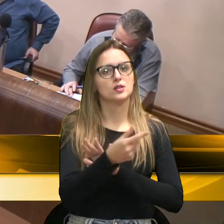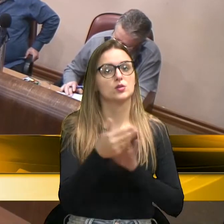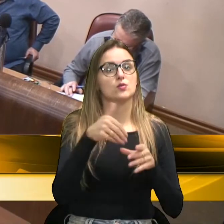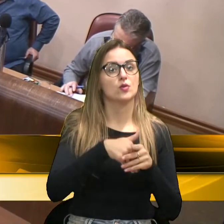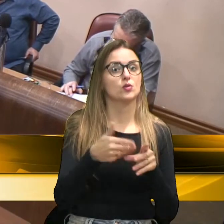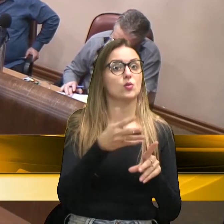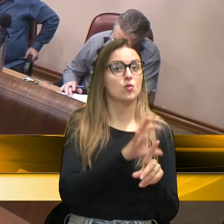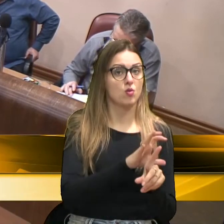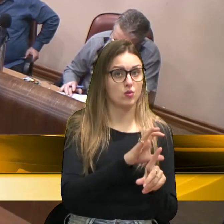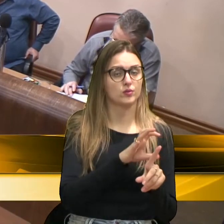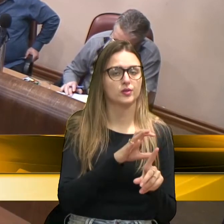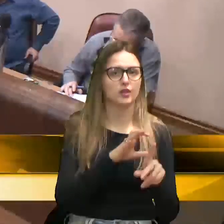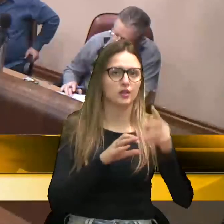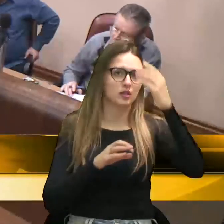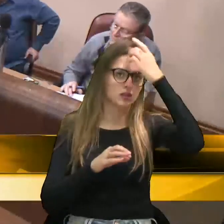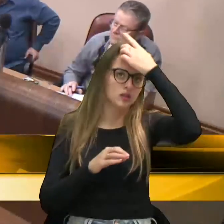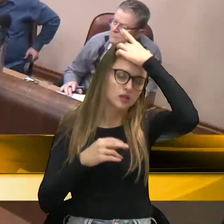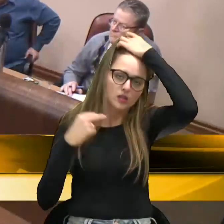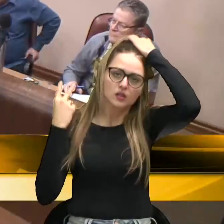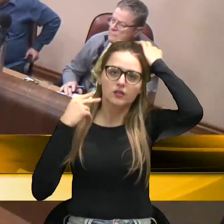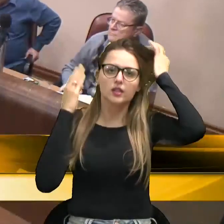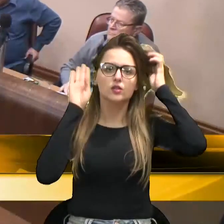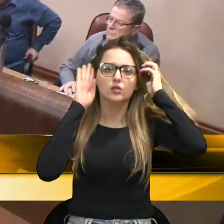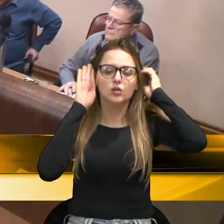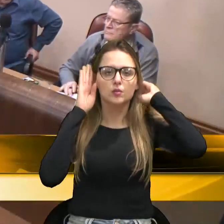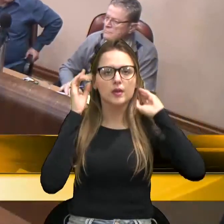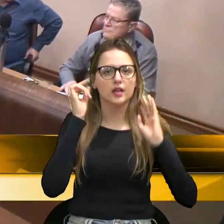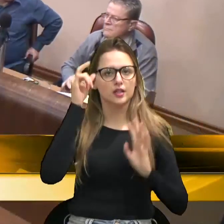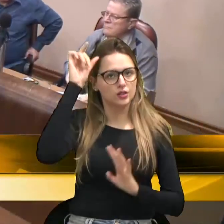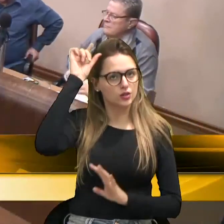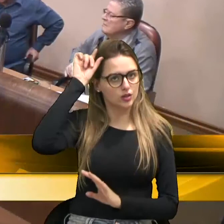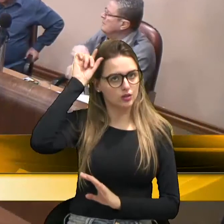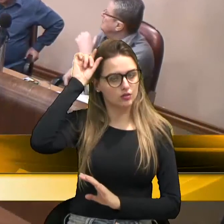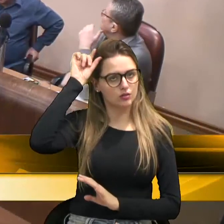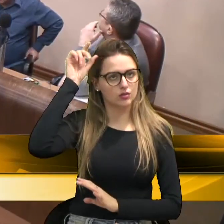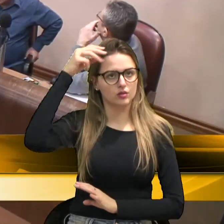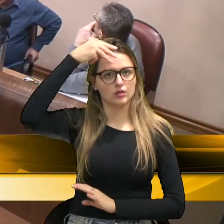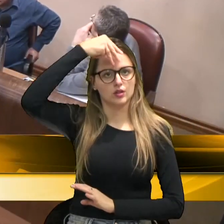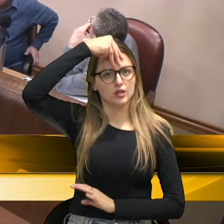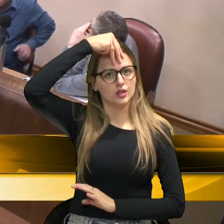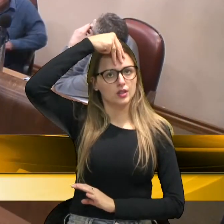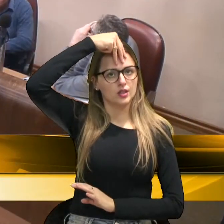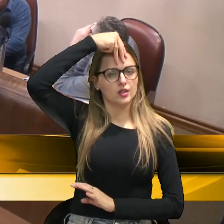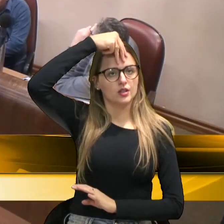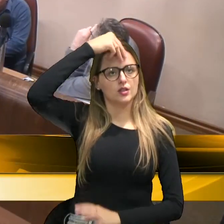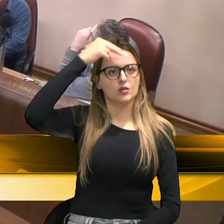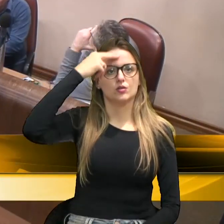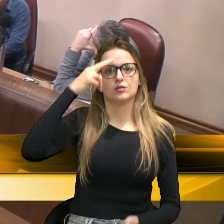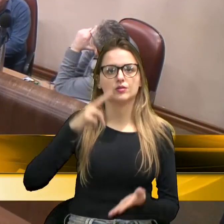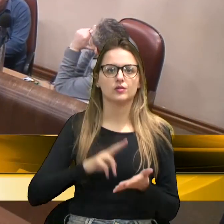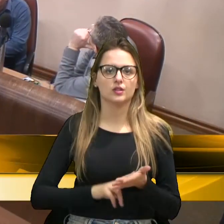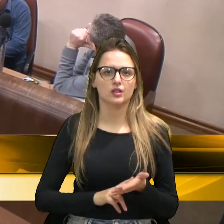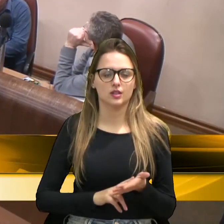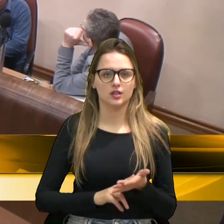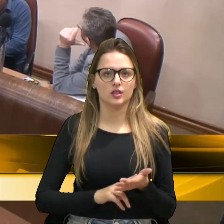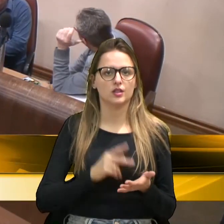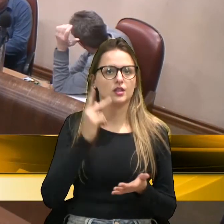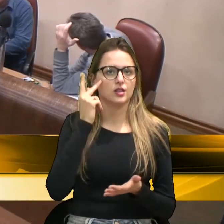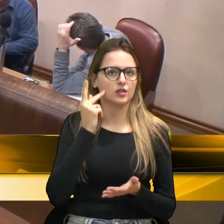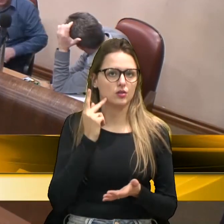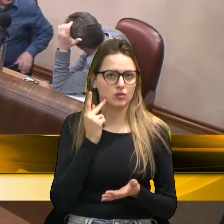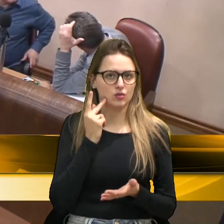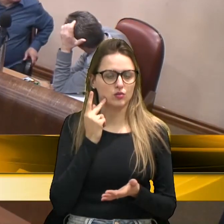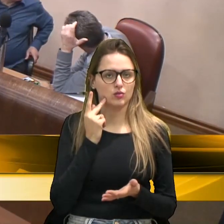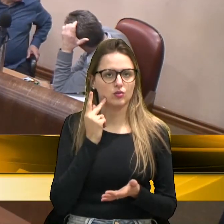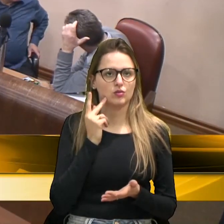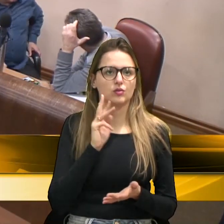contrários: vereador Alceu Tomé, vereador Chico Guerra, vereador Kiko Girardi, vereador Nerio Carteiro, vereador Renato Nunes, vereador